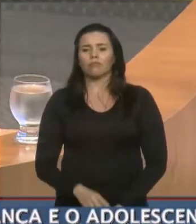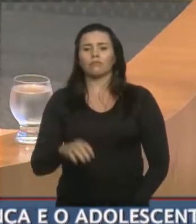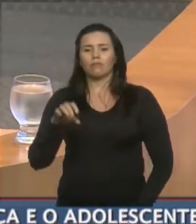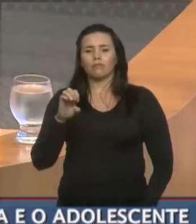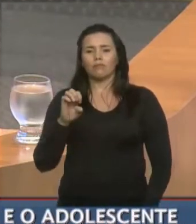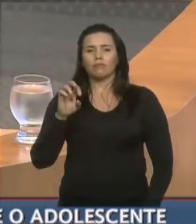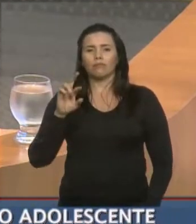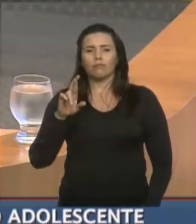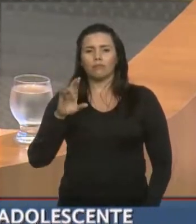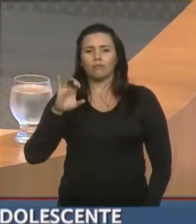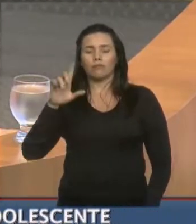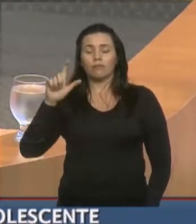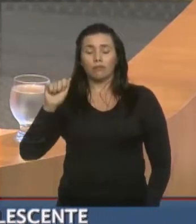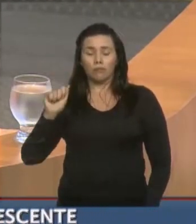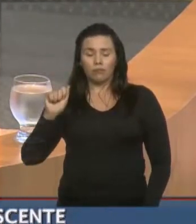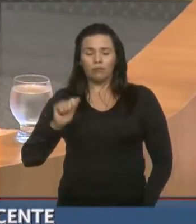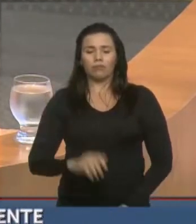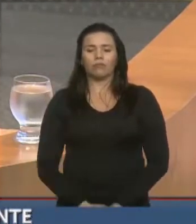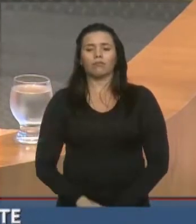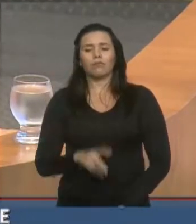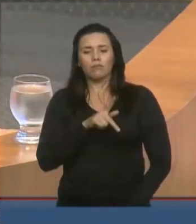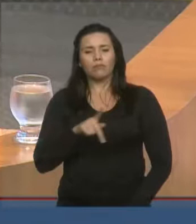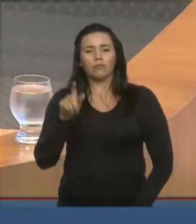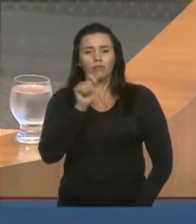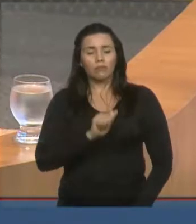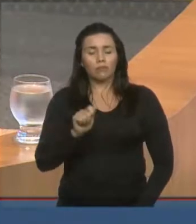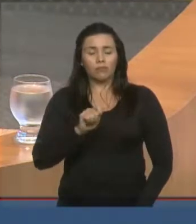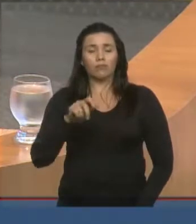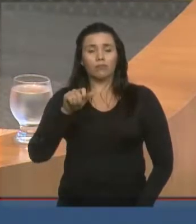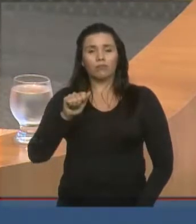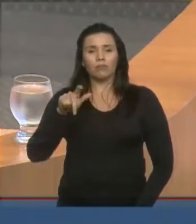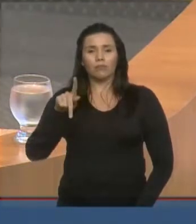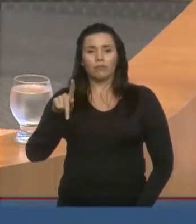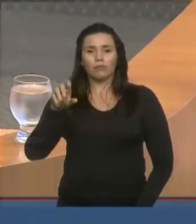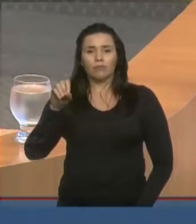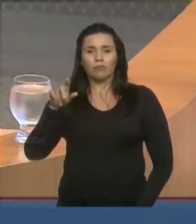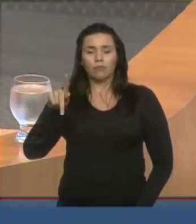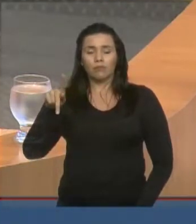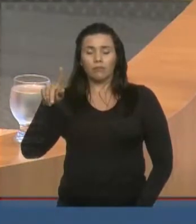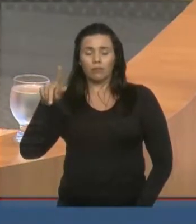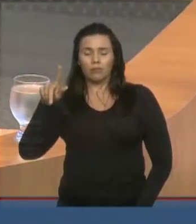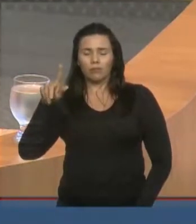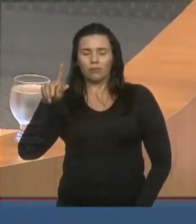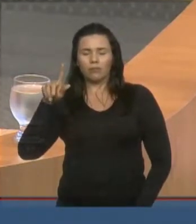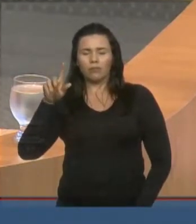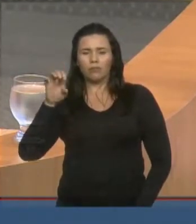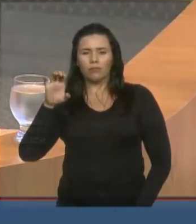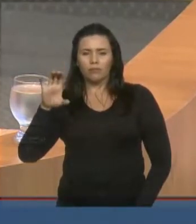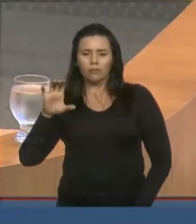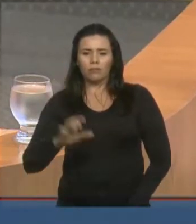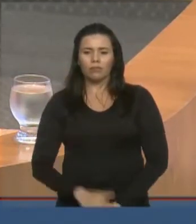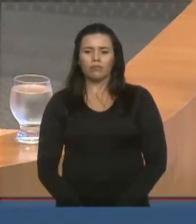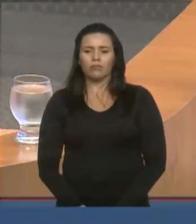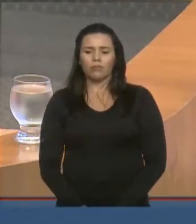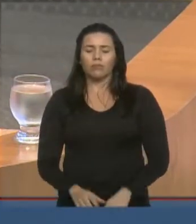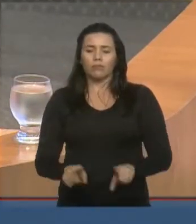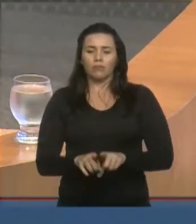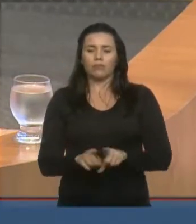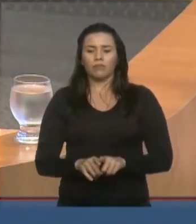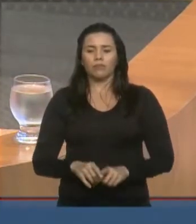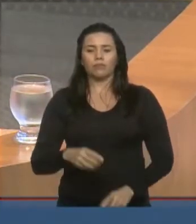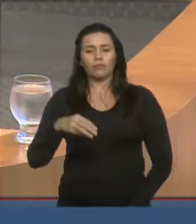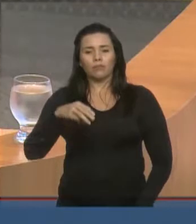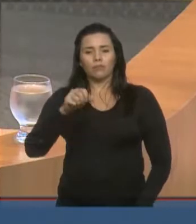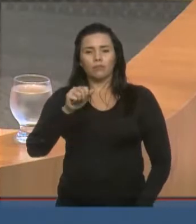Polícia Técnico-Científica, a POTEC. Senhor Márcio Araújo, delegado adjunto geral da Polícia Civil,